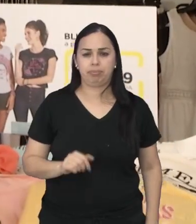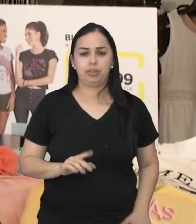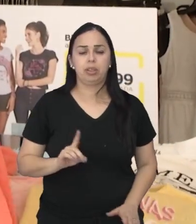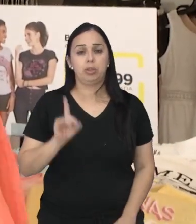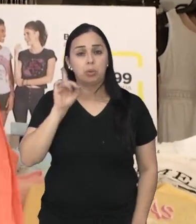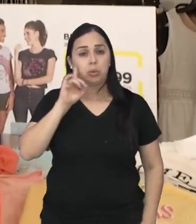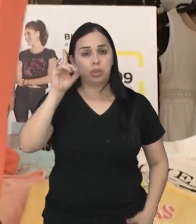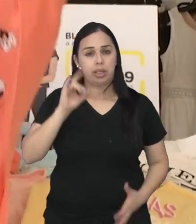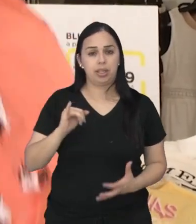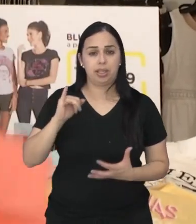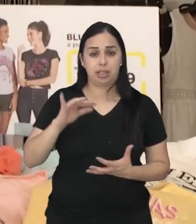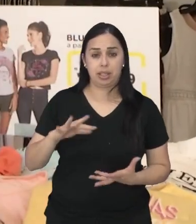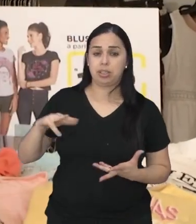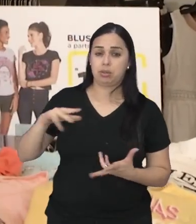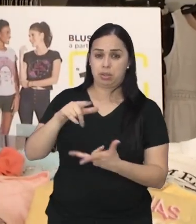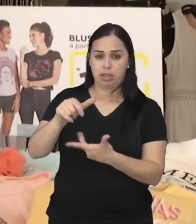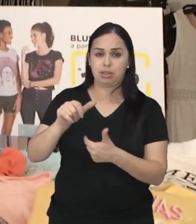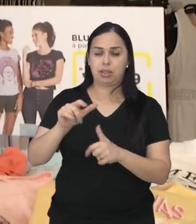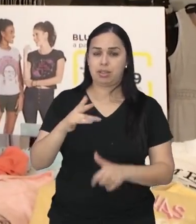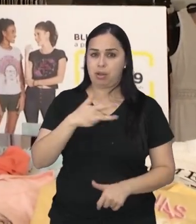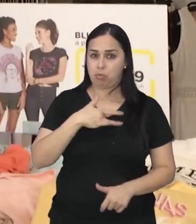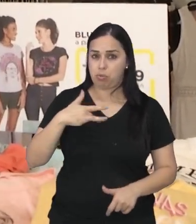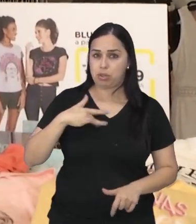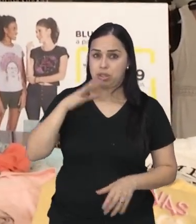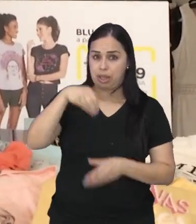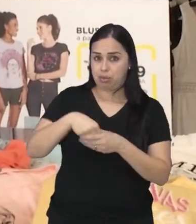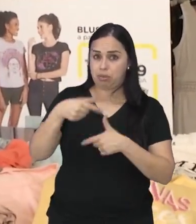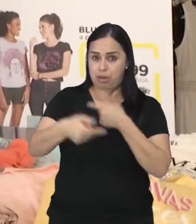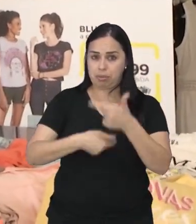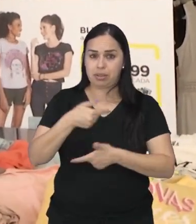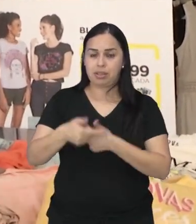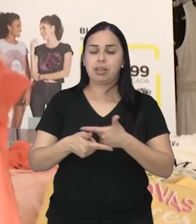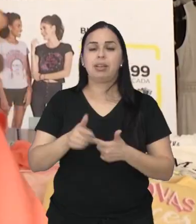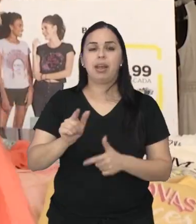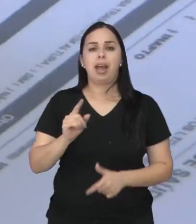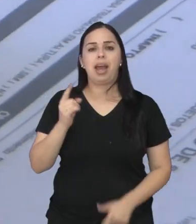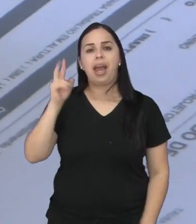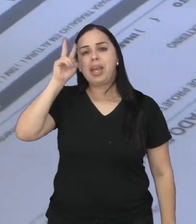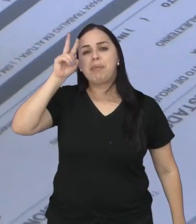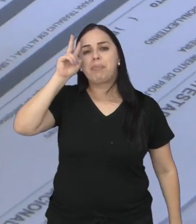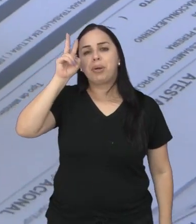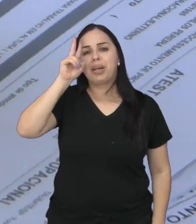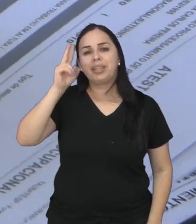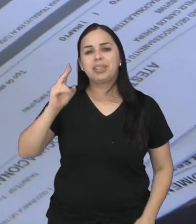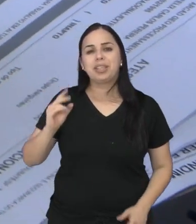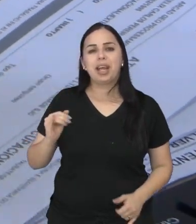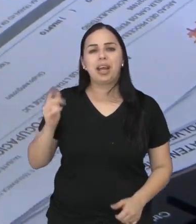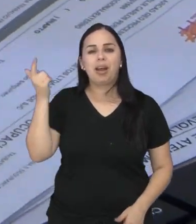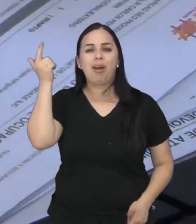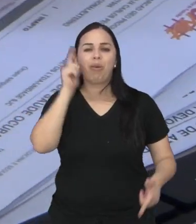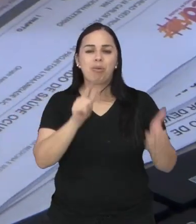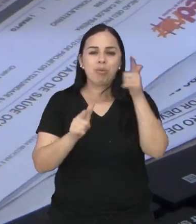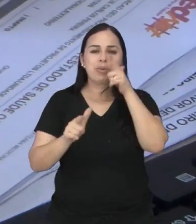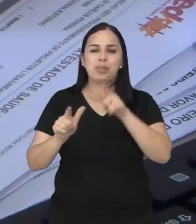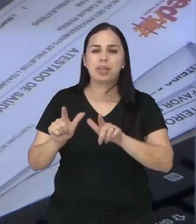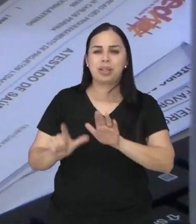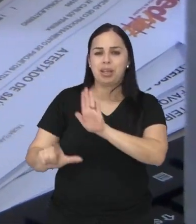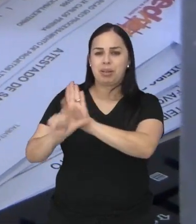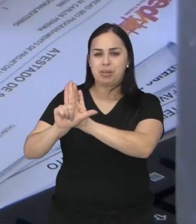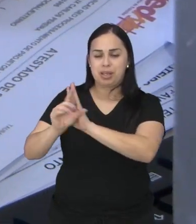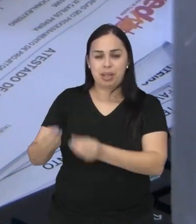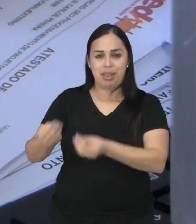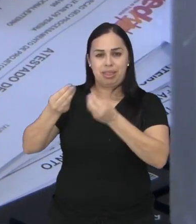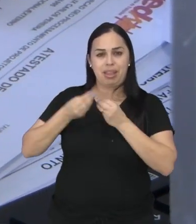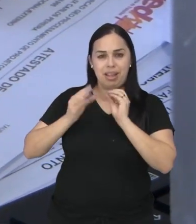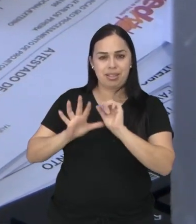Dia Internacional da Segurança e Saúde no Trabalho, é importante relembrar as conquistas das leis que asseguram a prevenção,